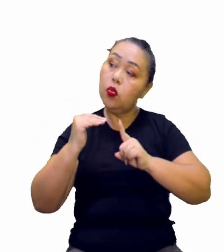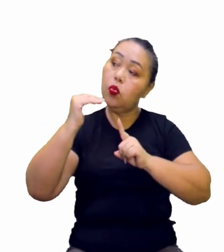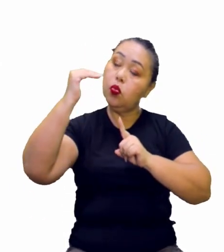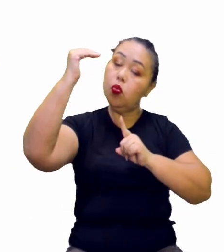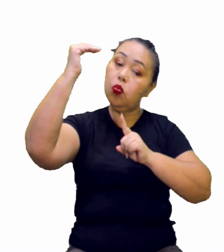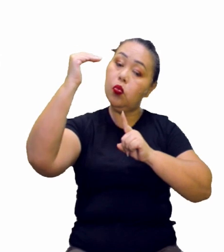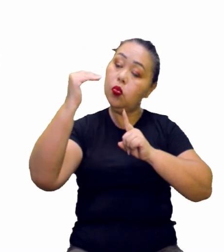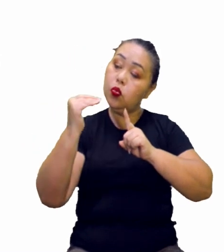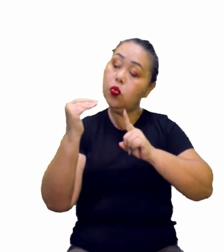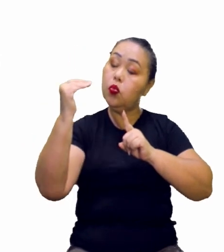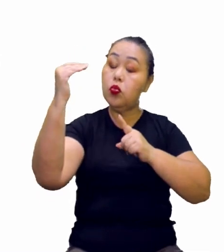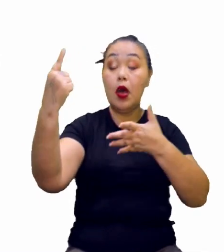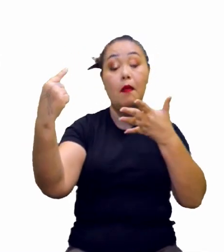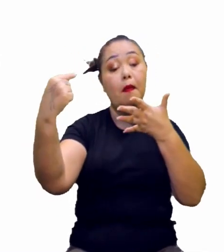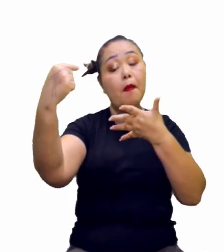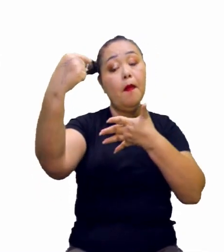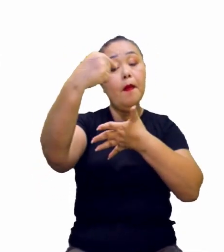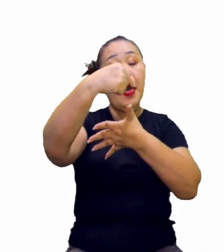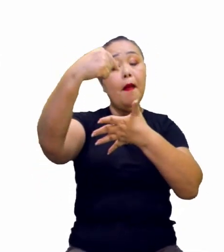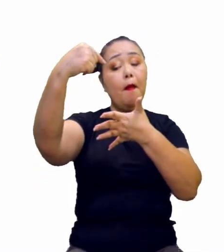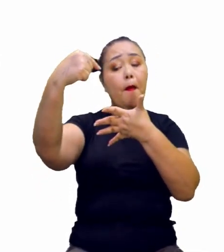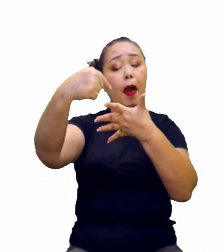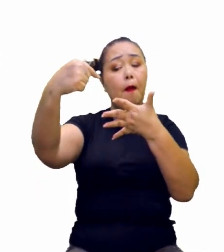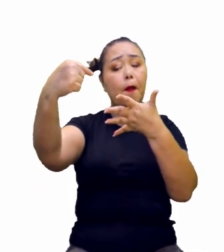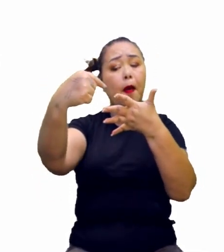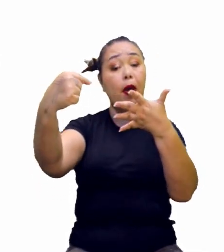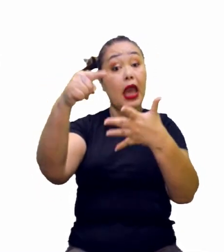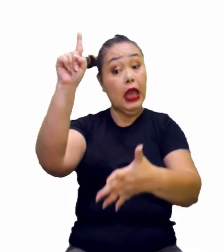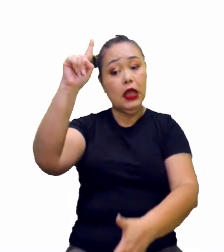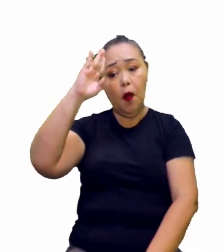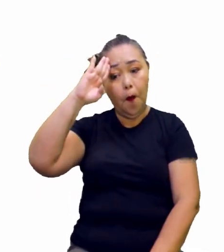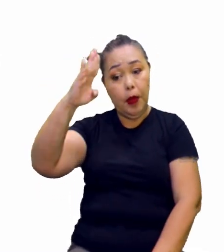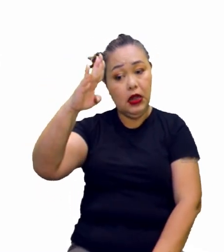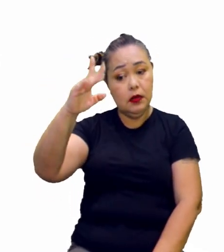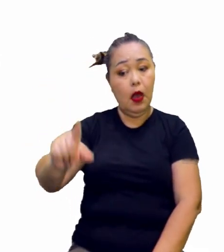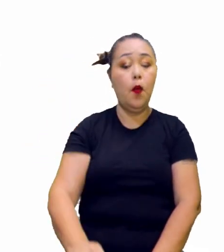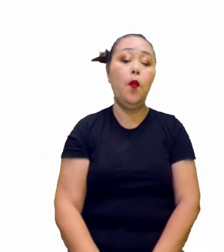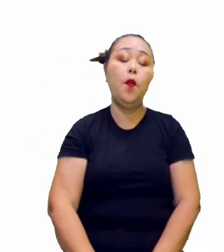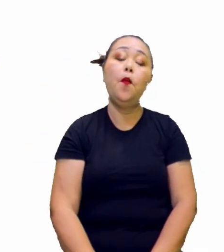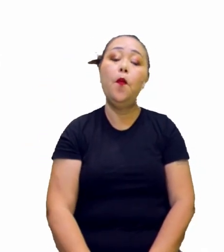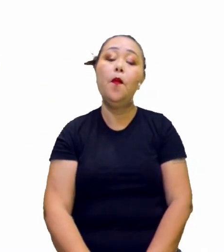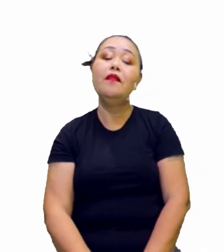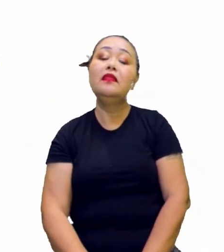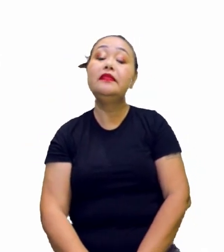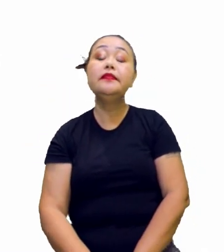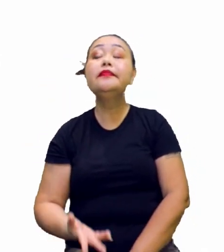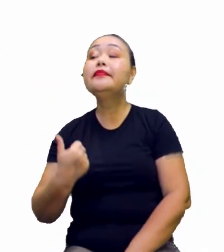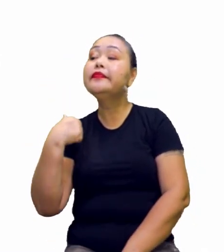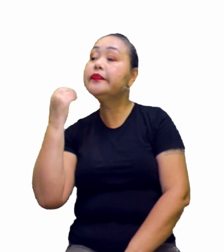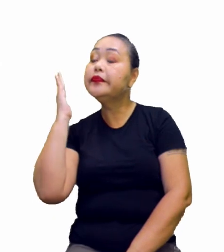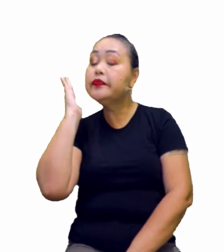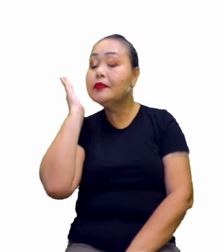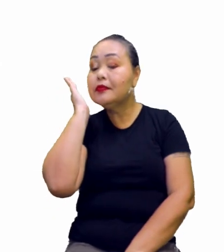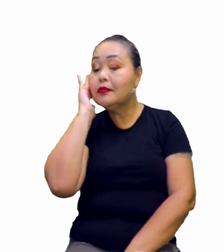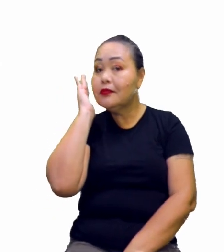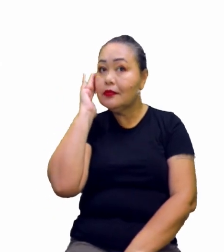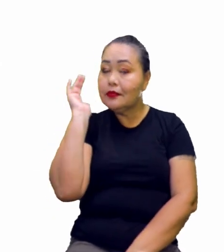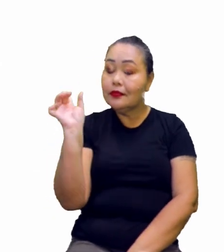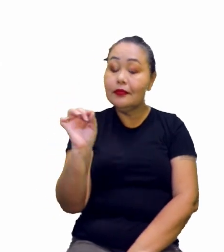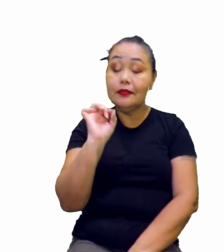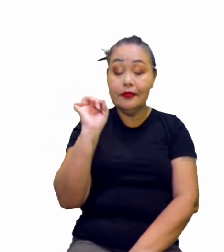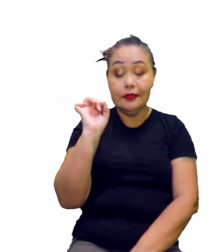dentre outros critérios. Esses são os principais. Nós sabemos, por exemplo, pessoal, que na